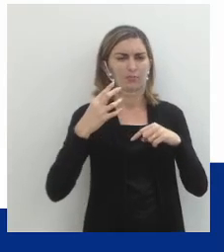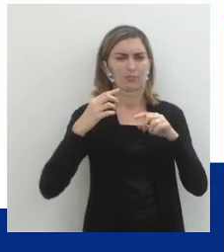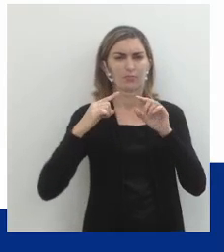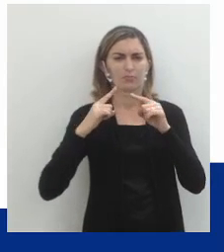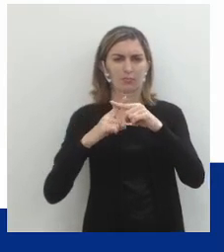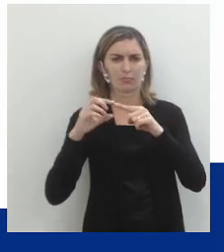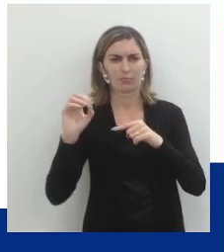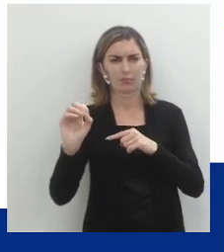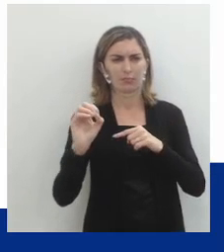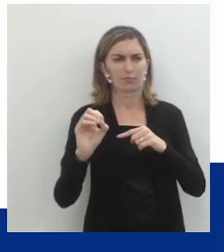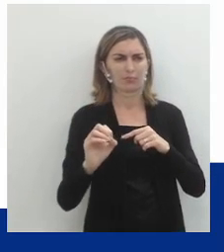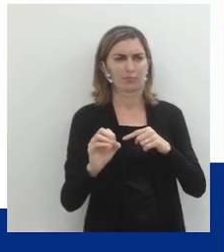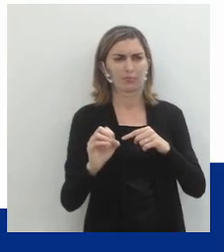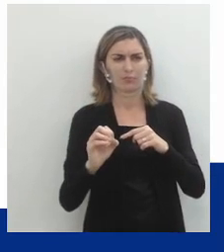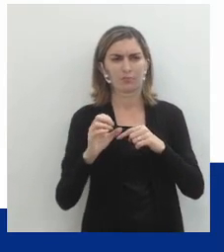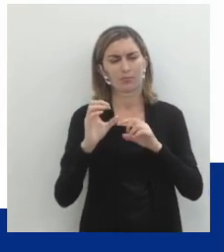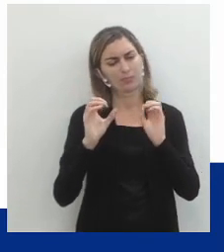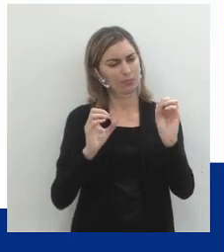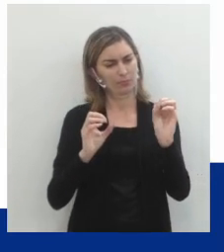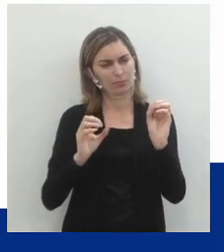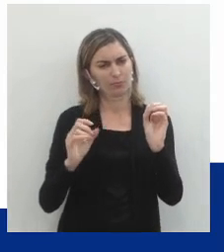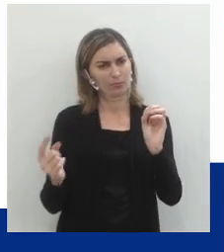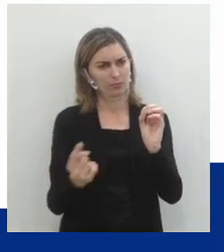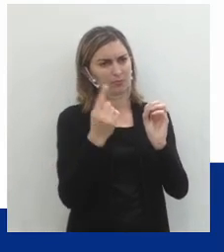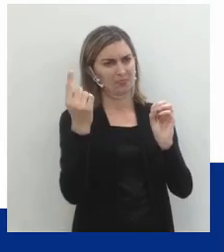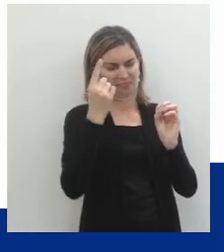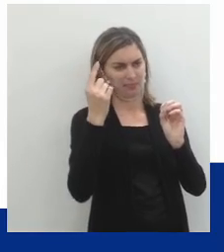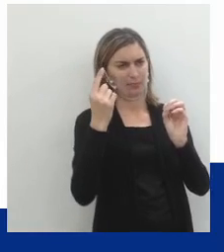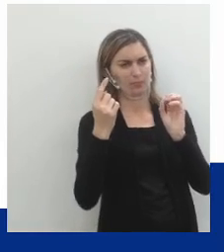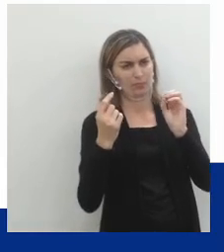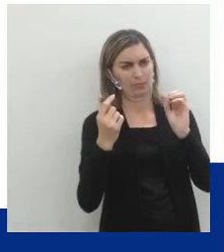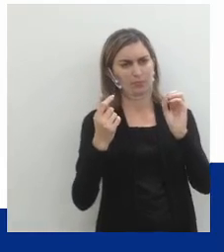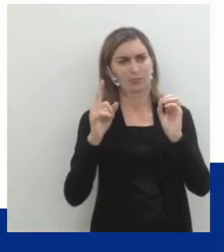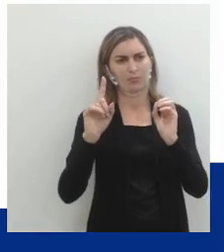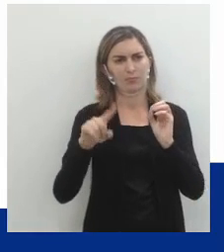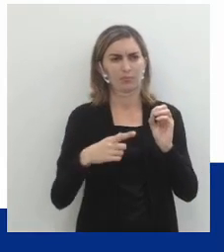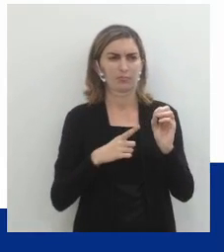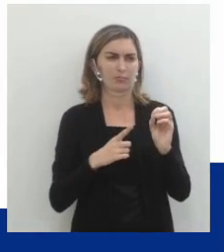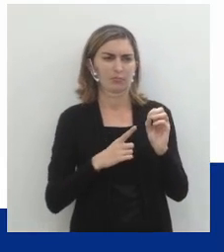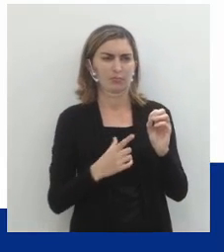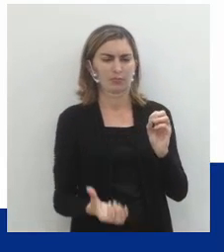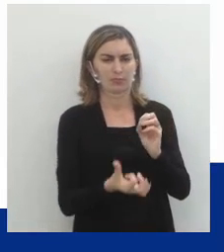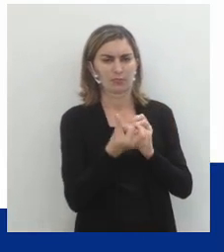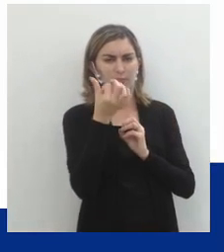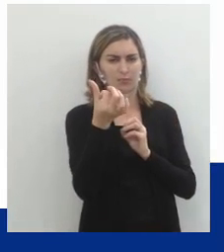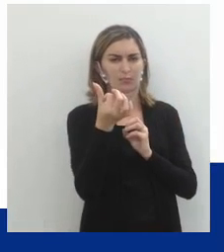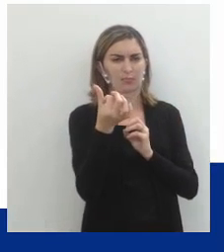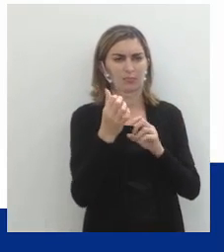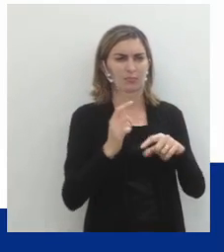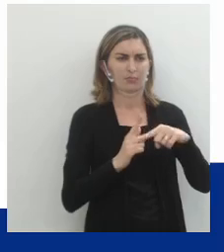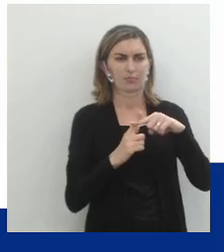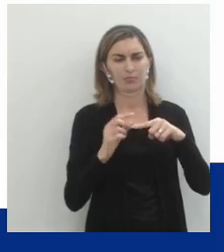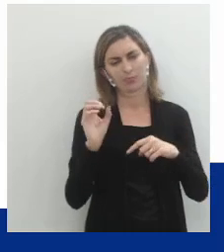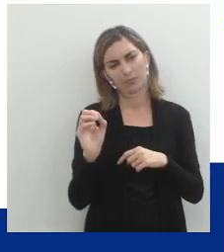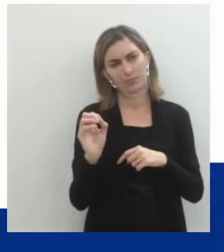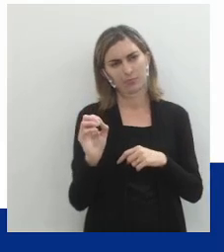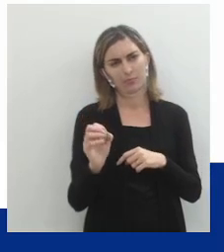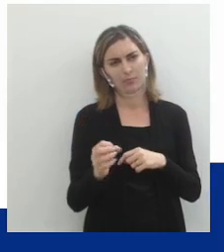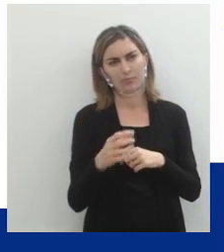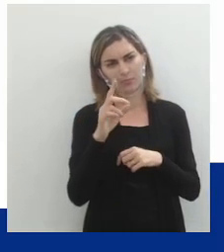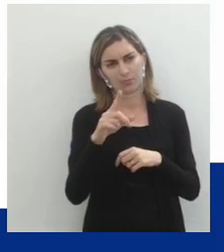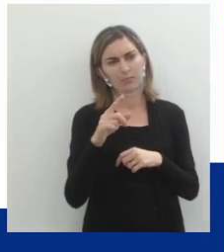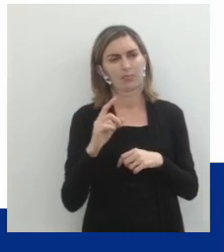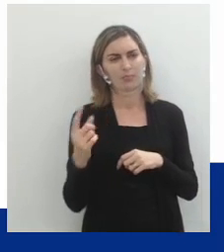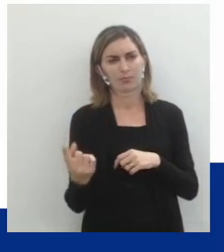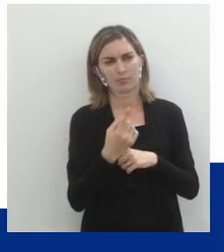0. 4 vezes 0 é 0. Então, a altura em 0 eu tenho 6 mais 0. Já sei,